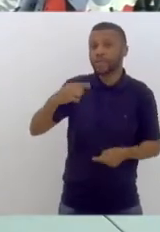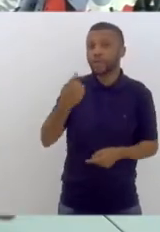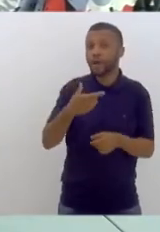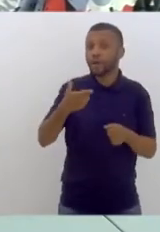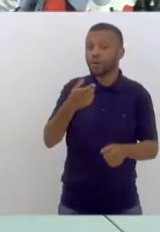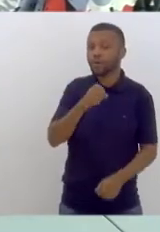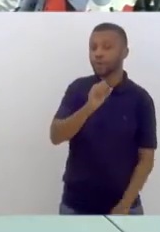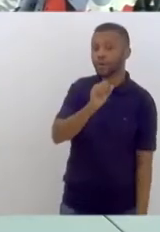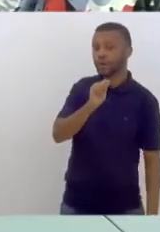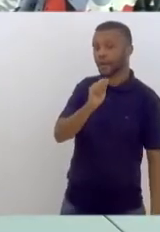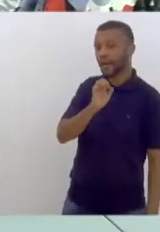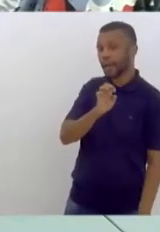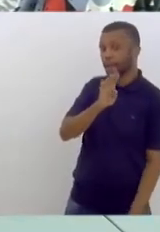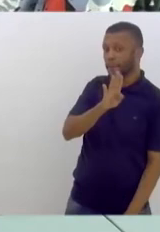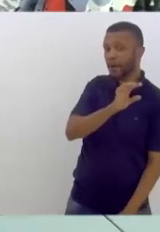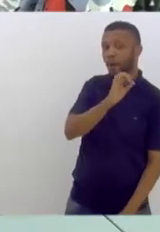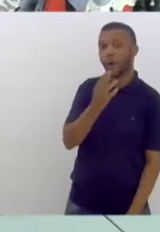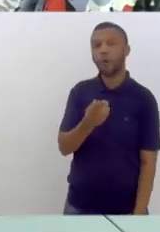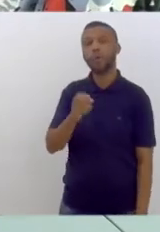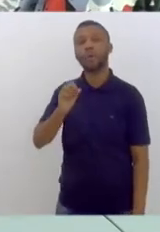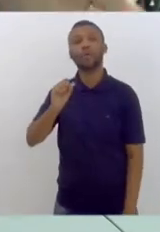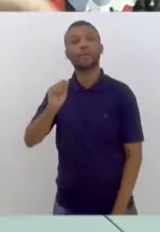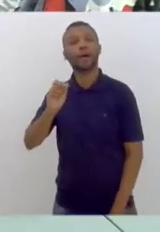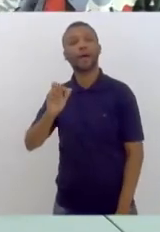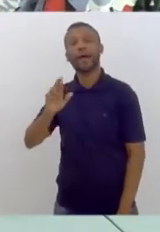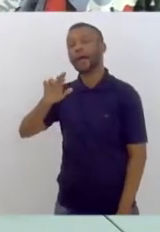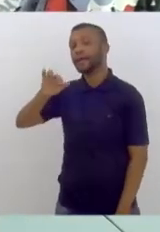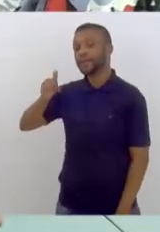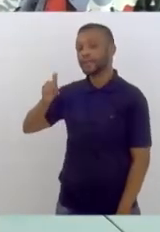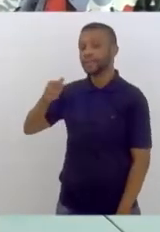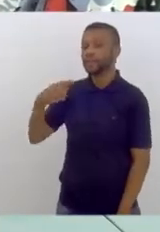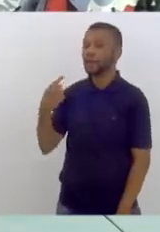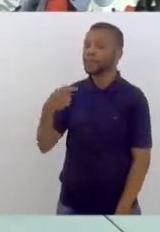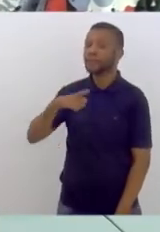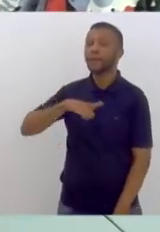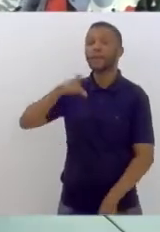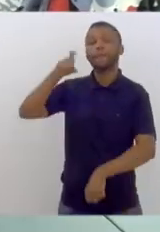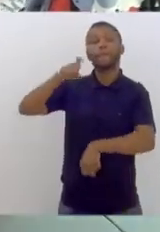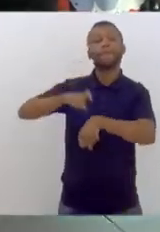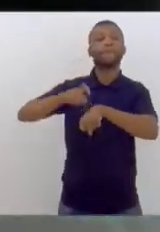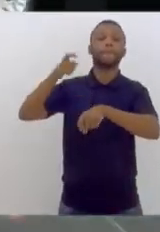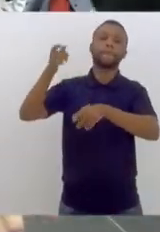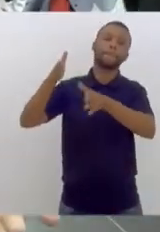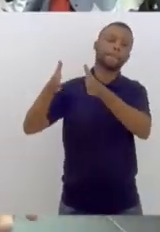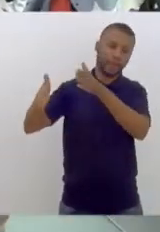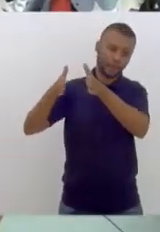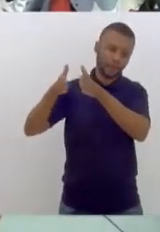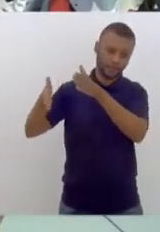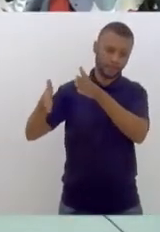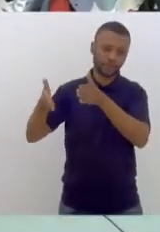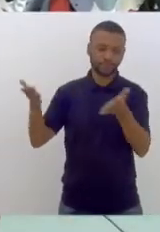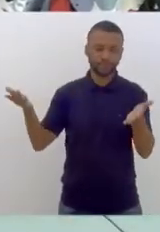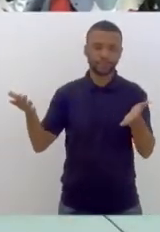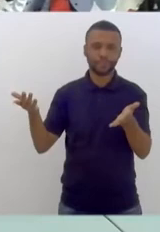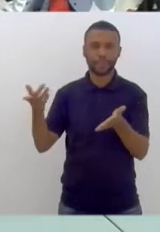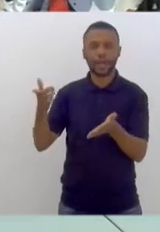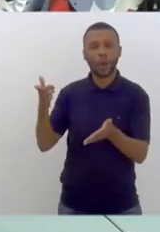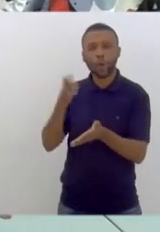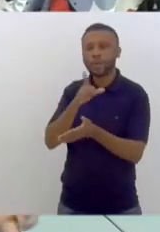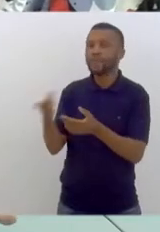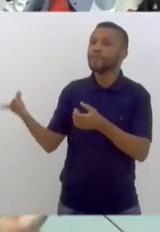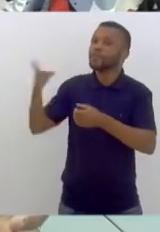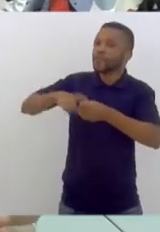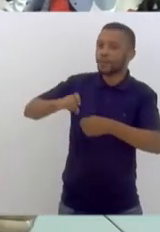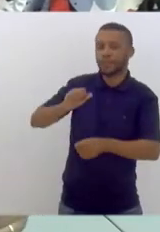Saerj teria que ter um prazo para a retomada do Saerj, para a construção do Saerj. E concluo dizendo da importância que todos os